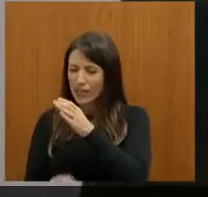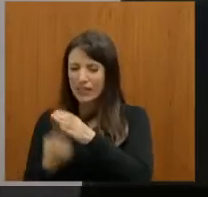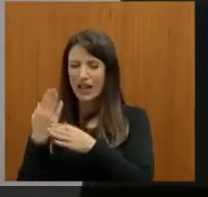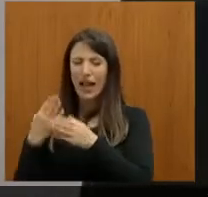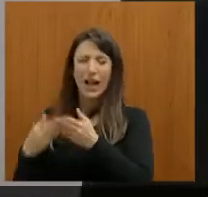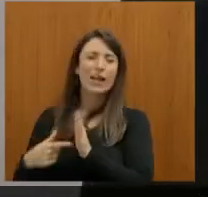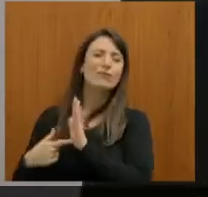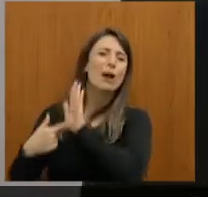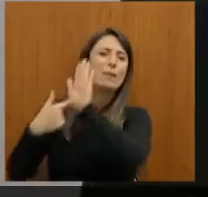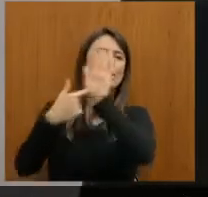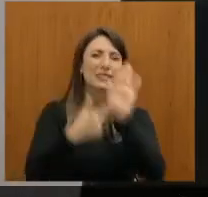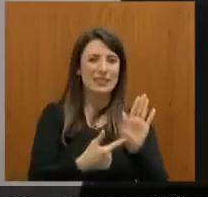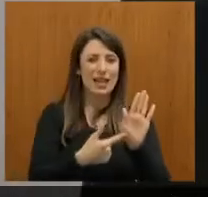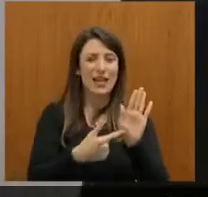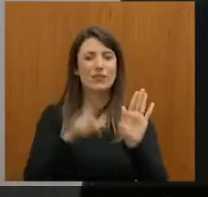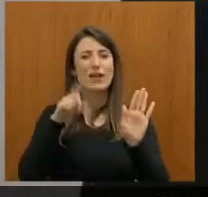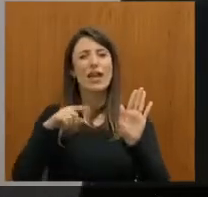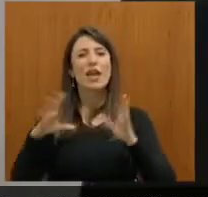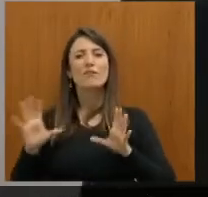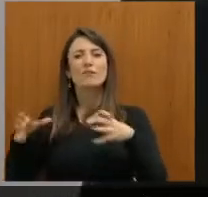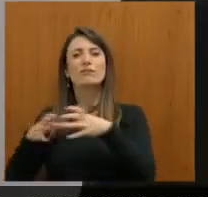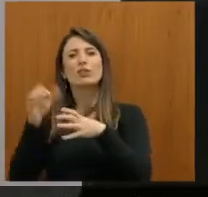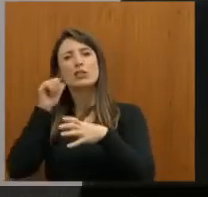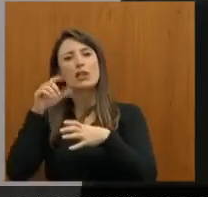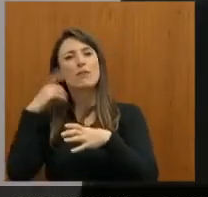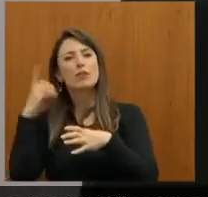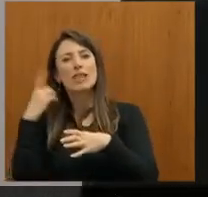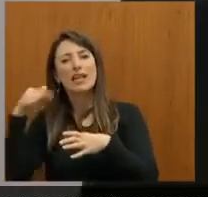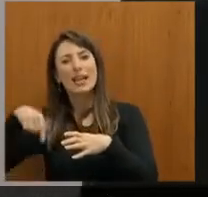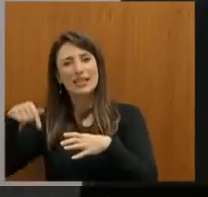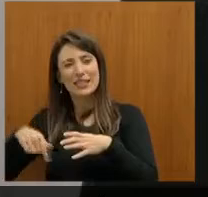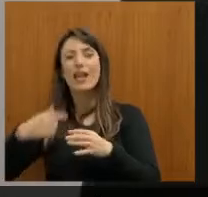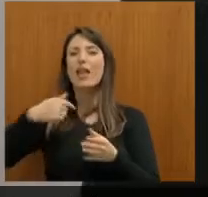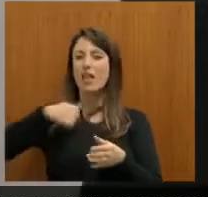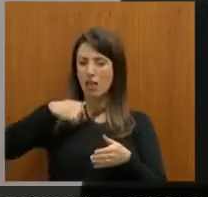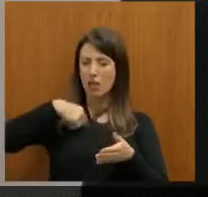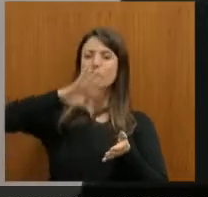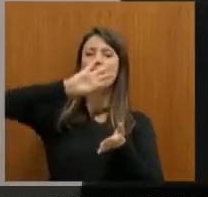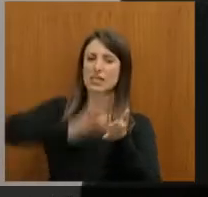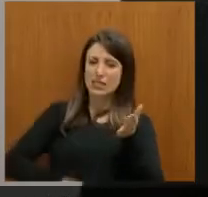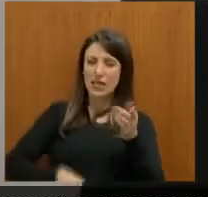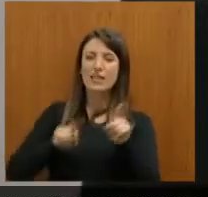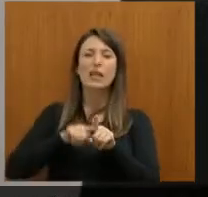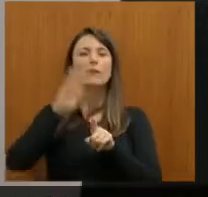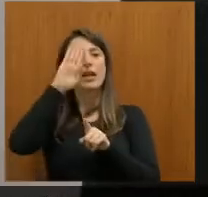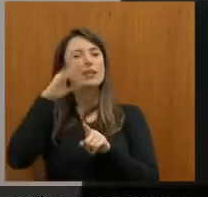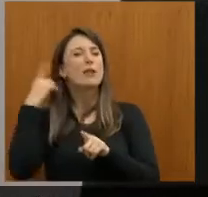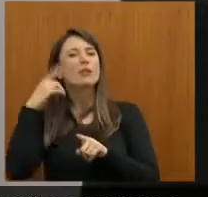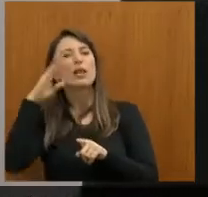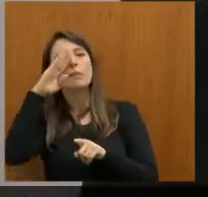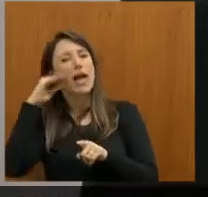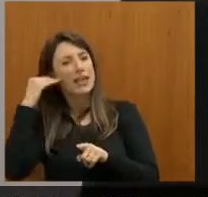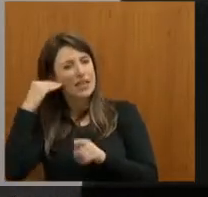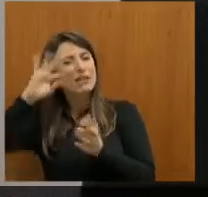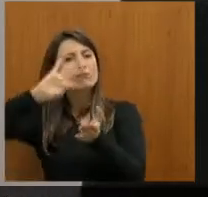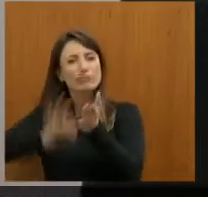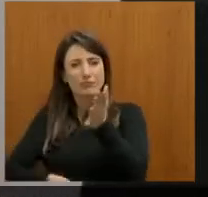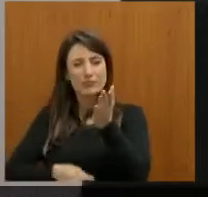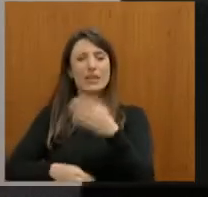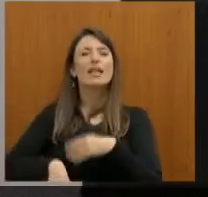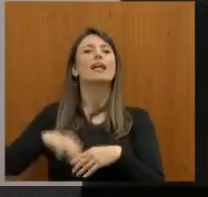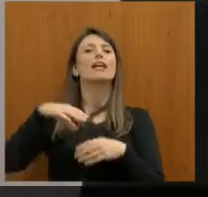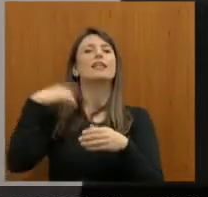aqui da casa um projeto que Assinado por mim pela deputada Beatriz Cerqueira pela deputada